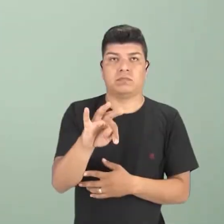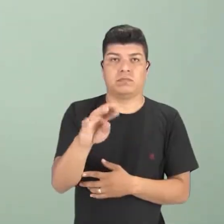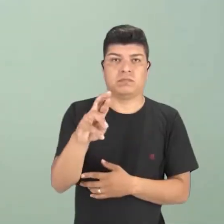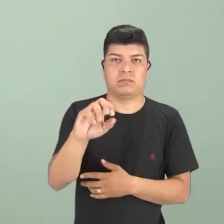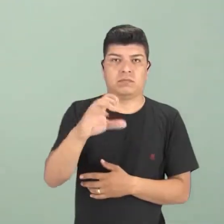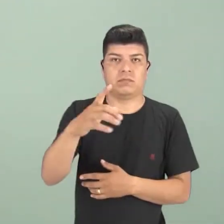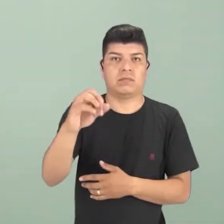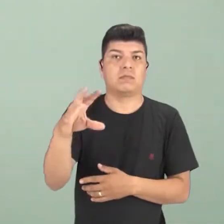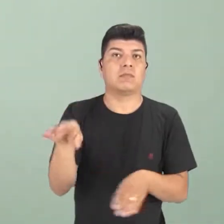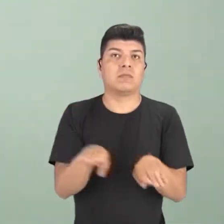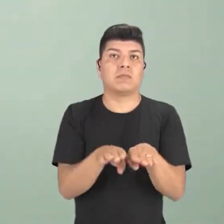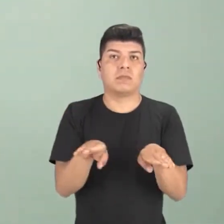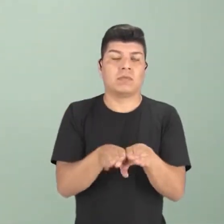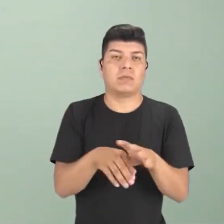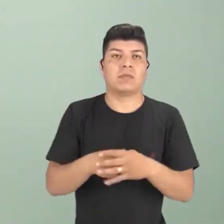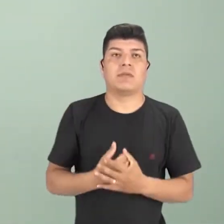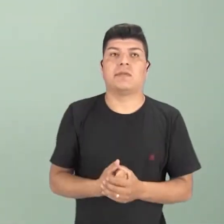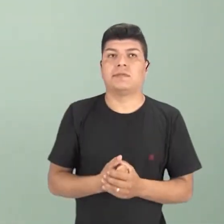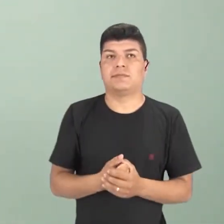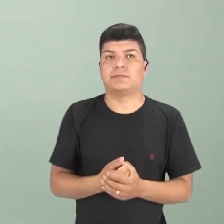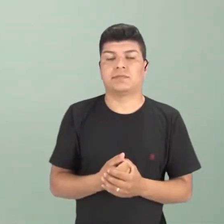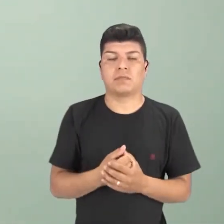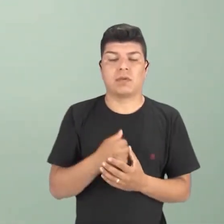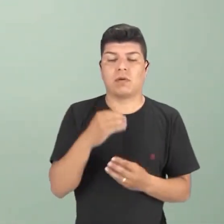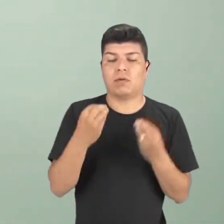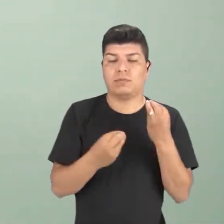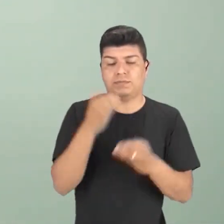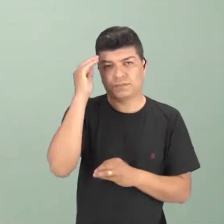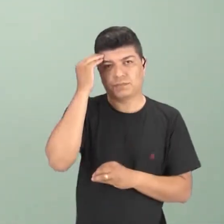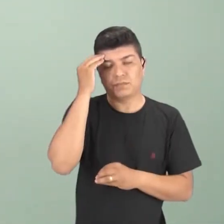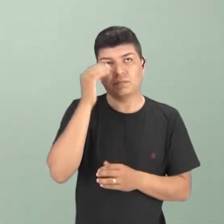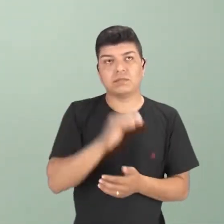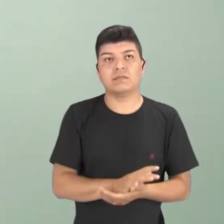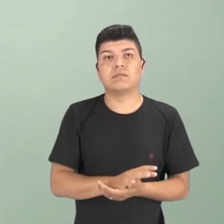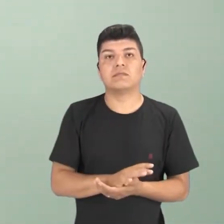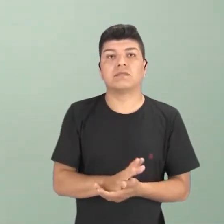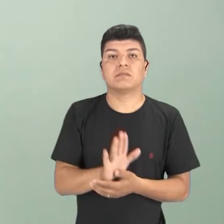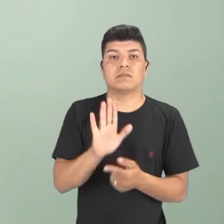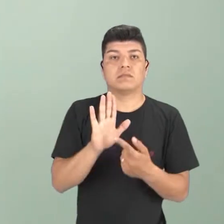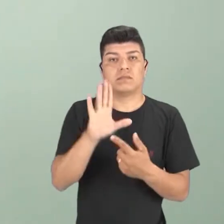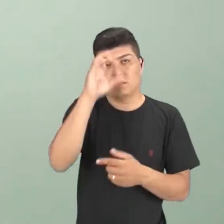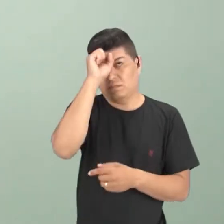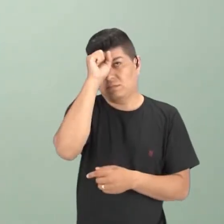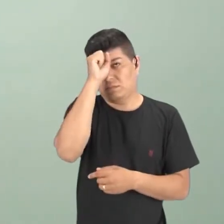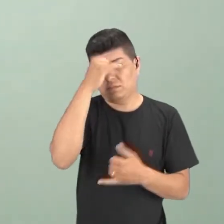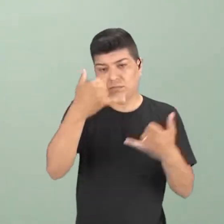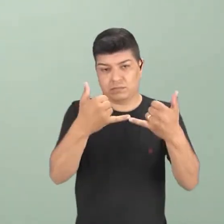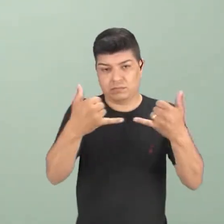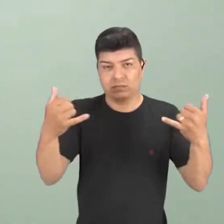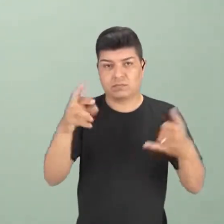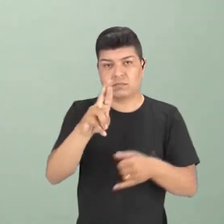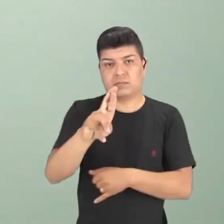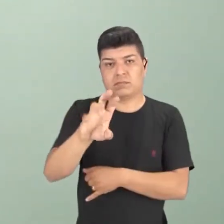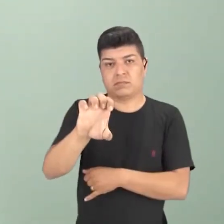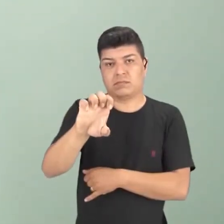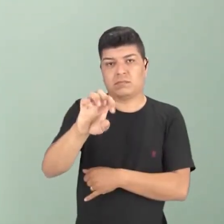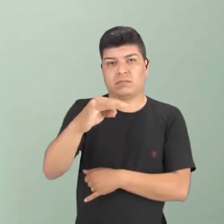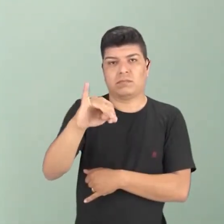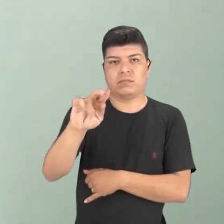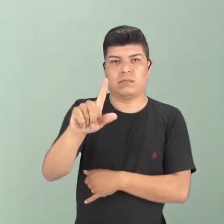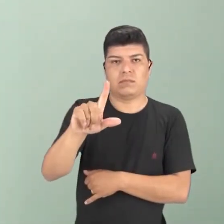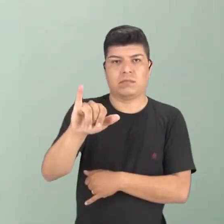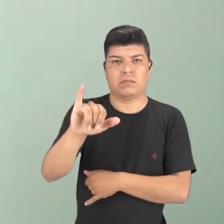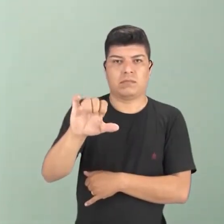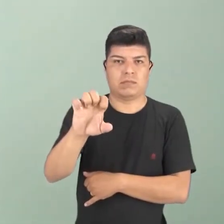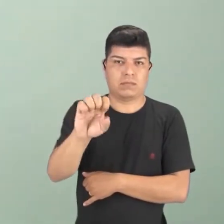perpendicular ao plano da espira. Então, como que você entende aí? Vamos pegar o que já aprendemos nos fios retilíneos. Você tem essa